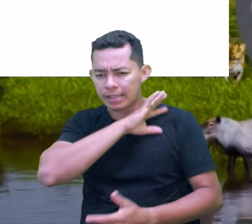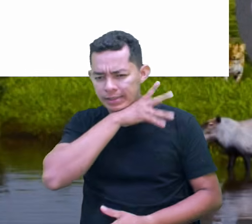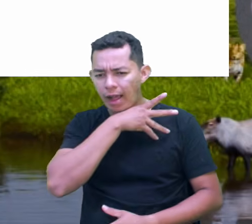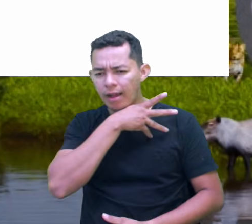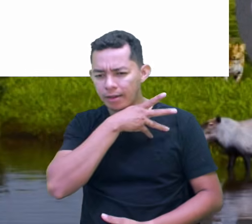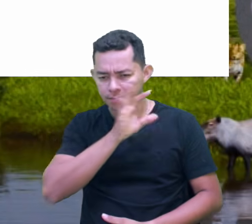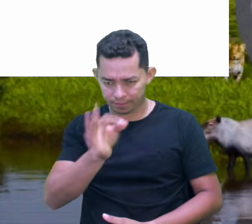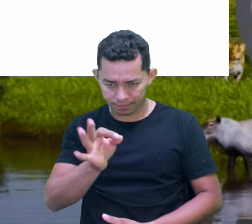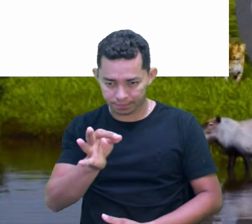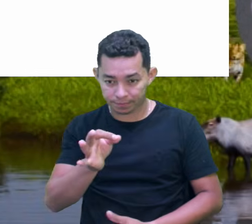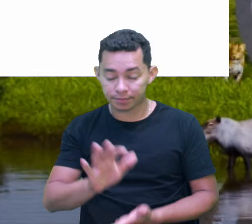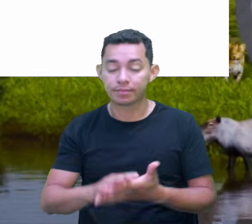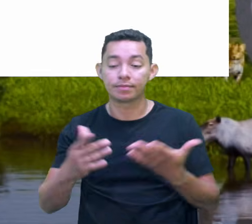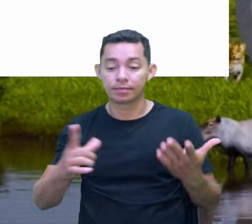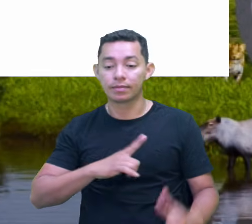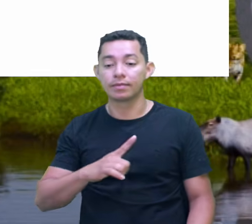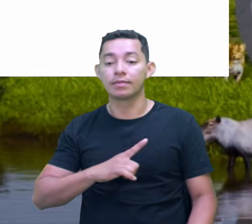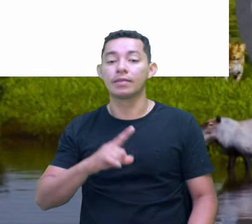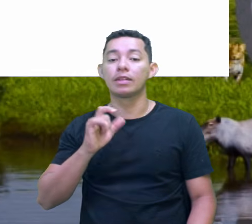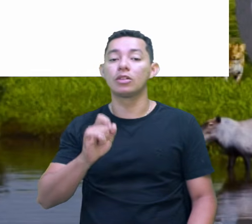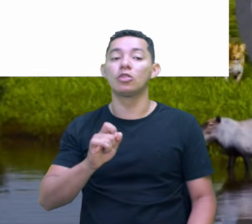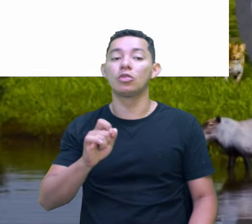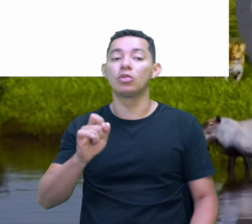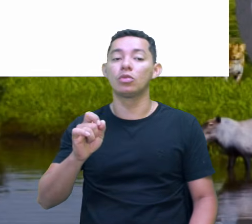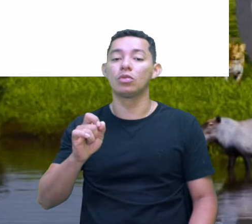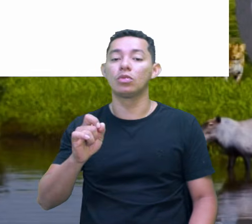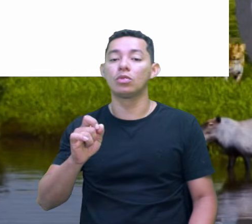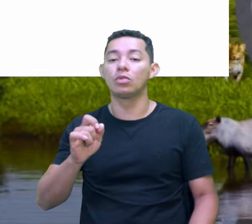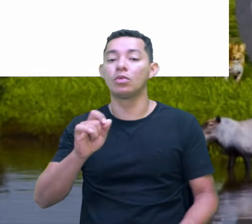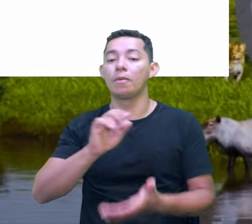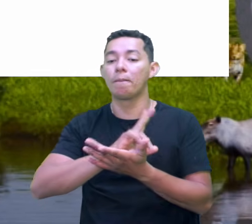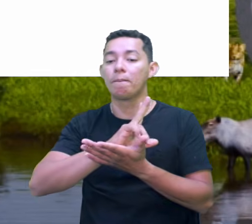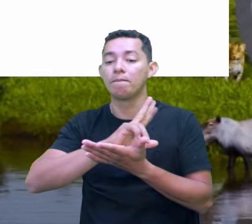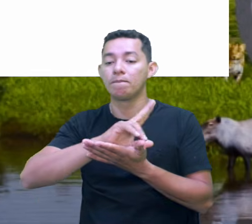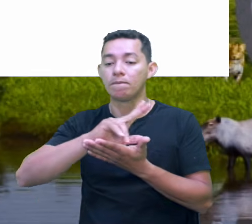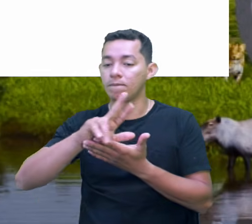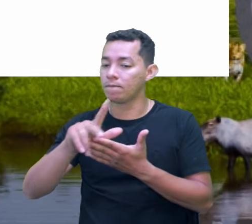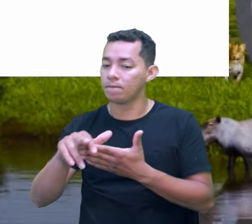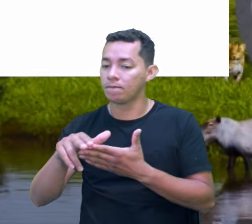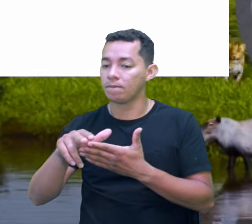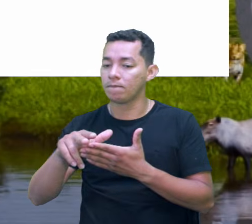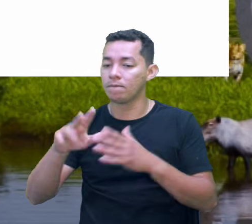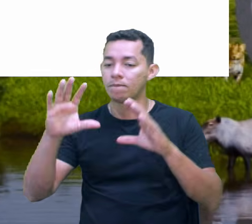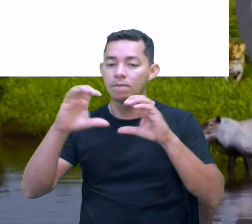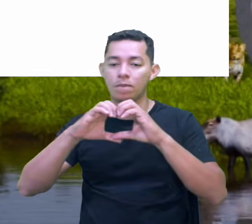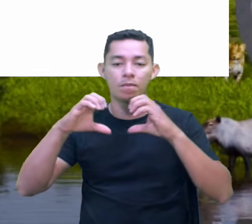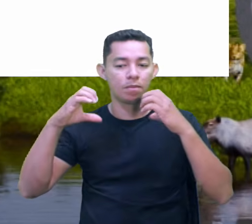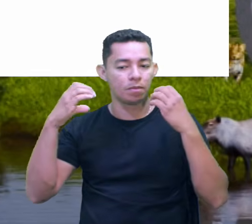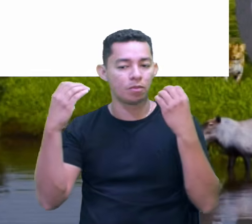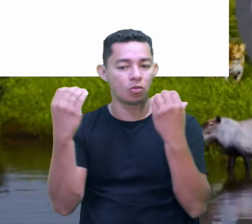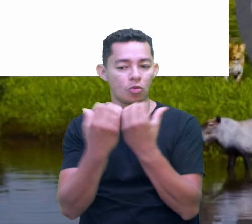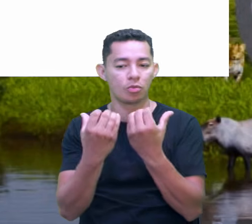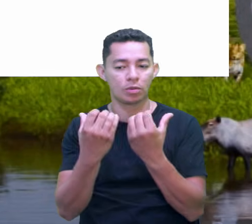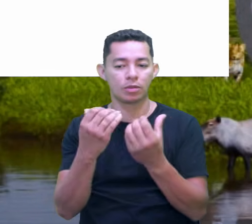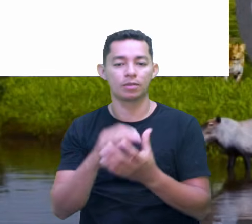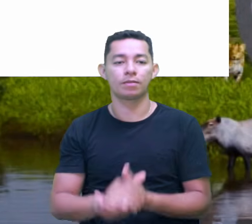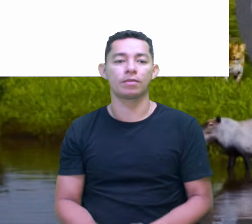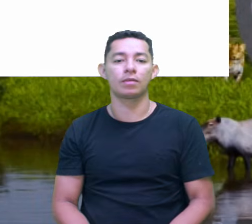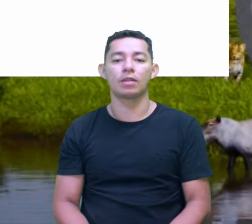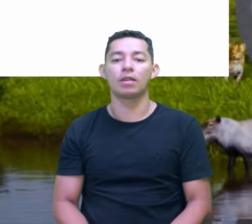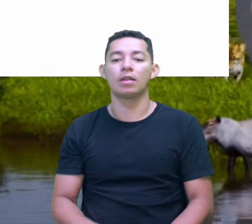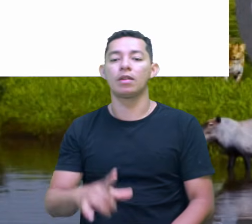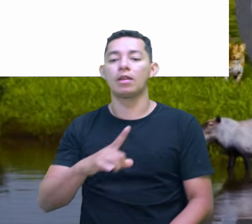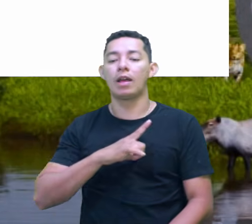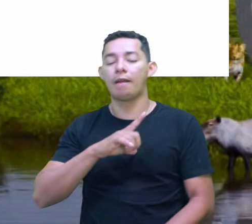Amazônia? Então nós temos o quê? Várias comunidades. Essas comunidades são formadas por